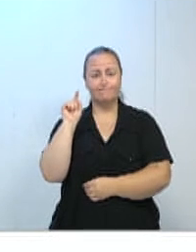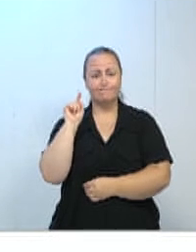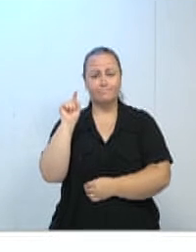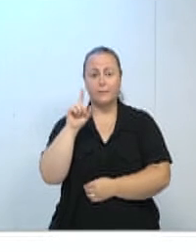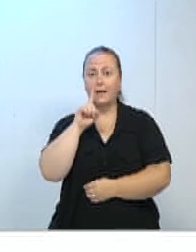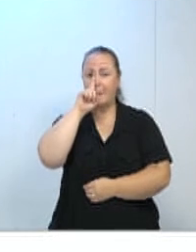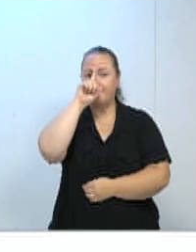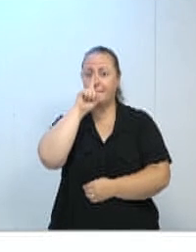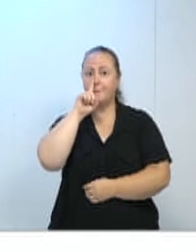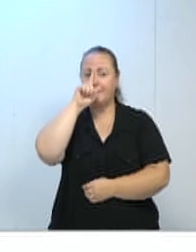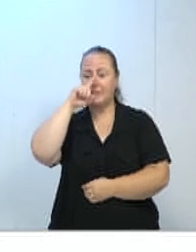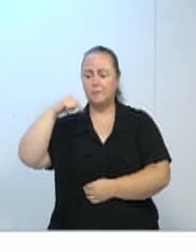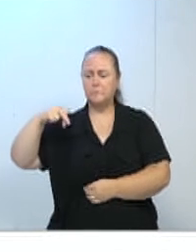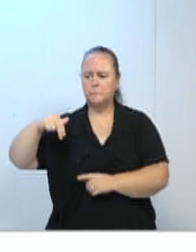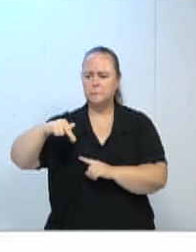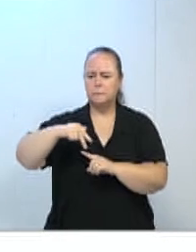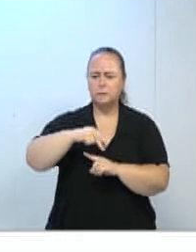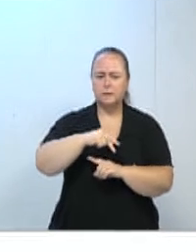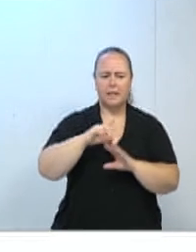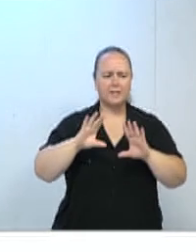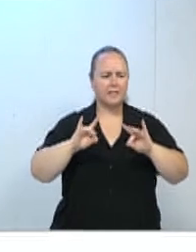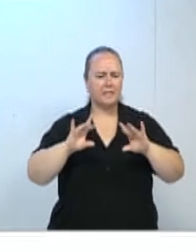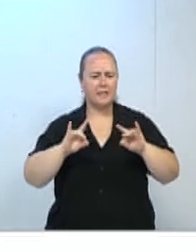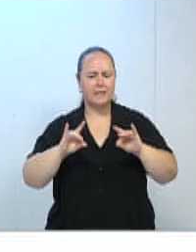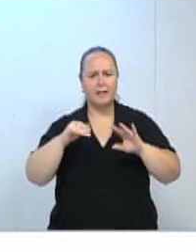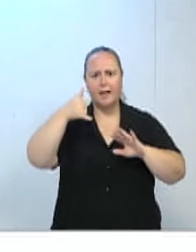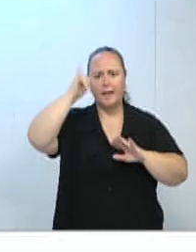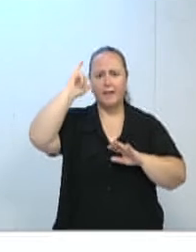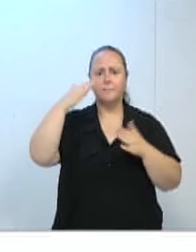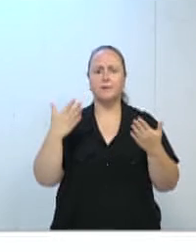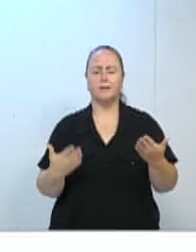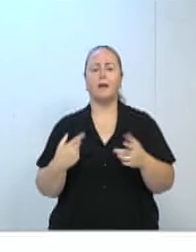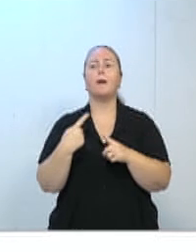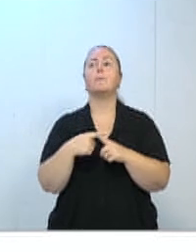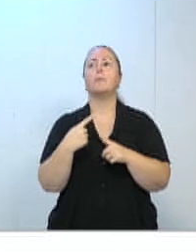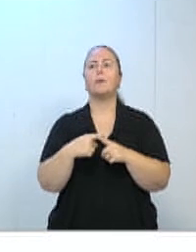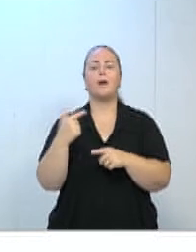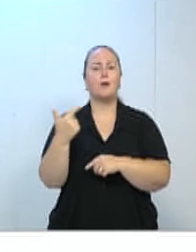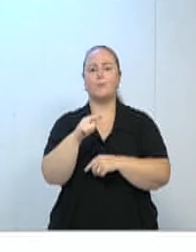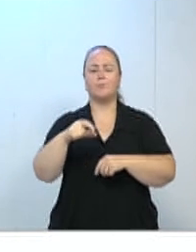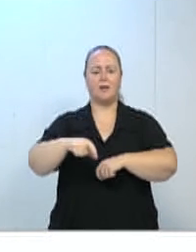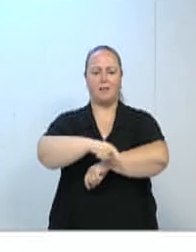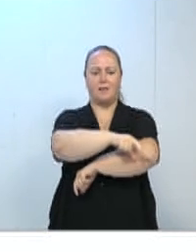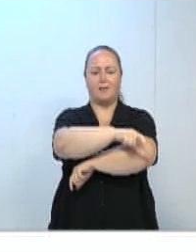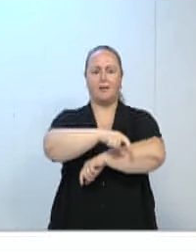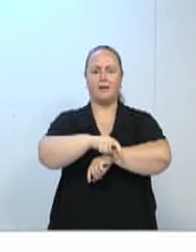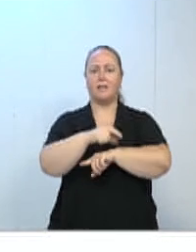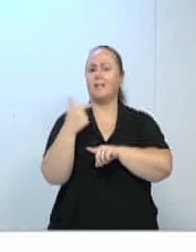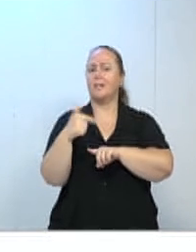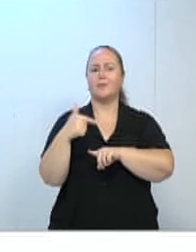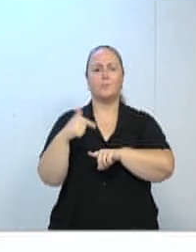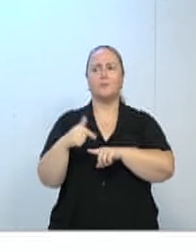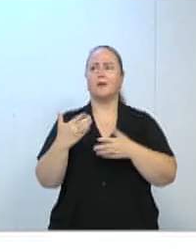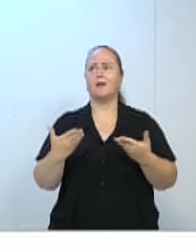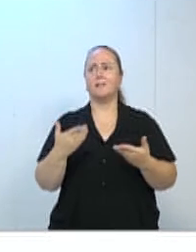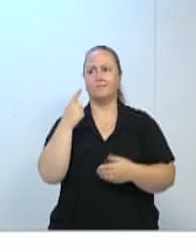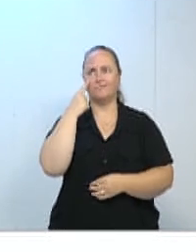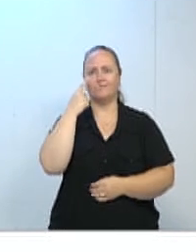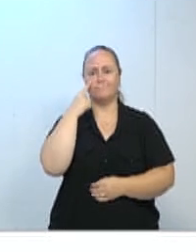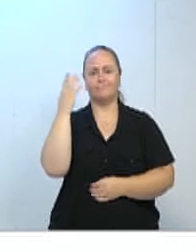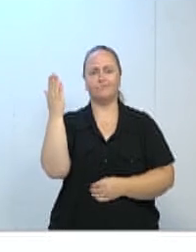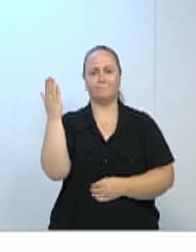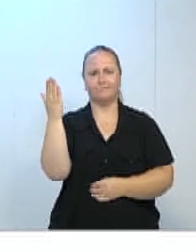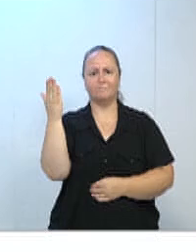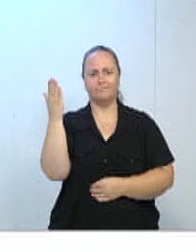feitas para que não passem na lama pois não temos calçados na maioria da parte do trajeto da Rua plátano Como podem ver